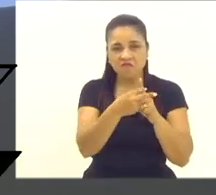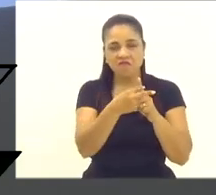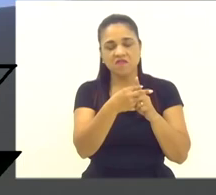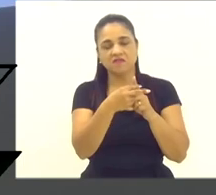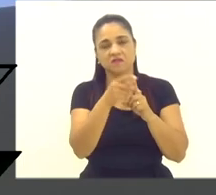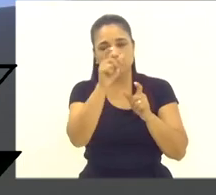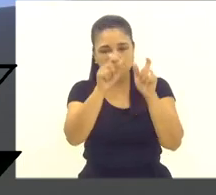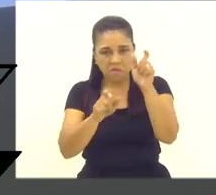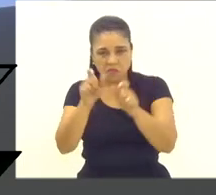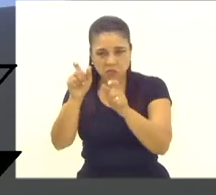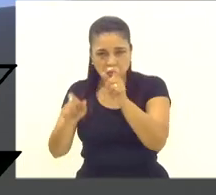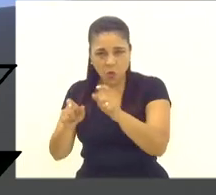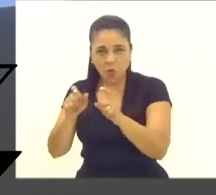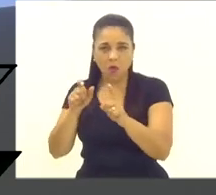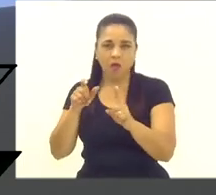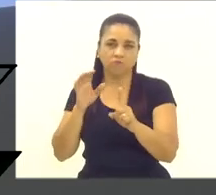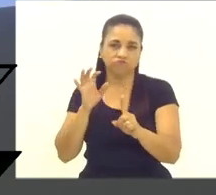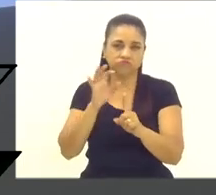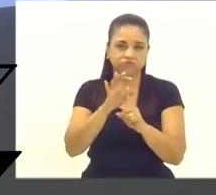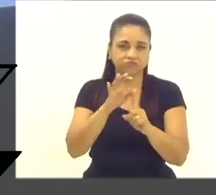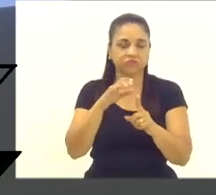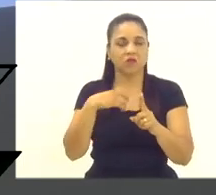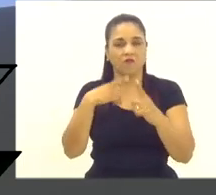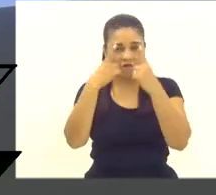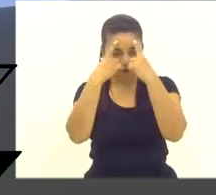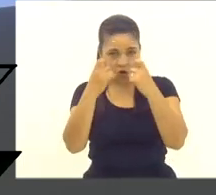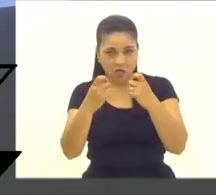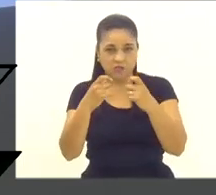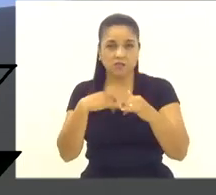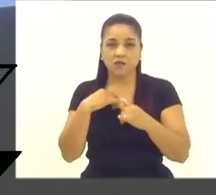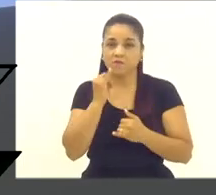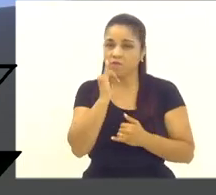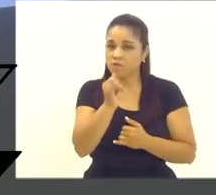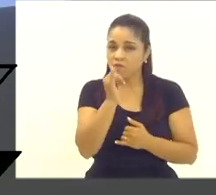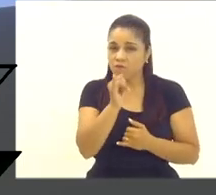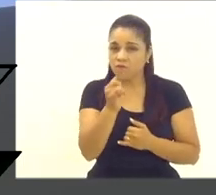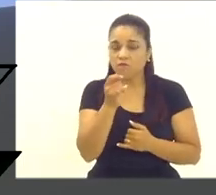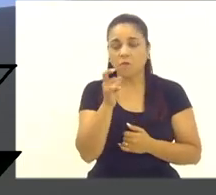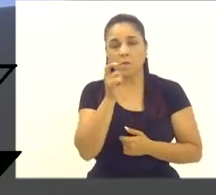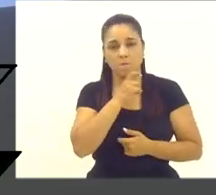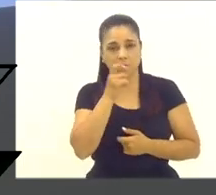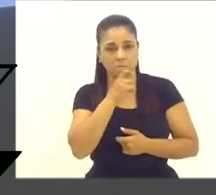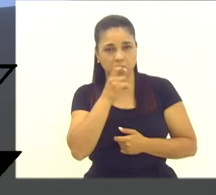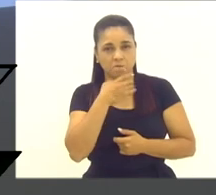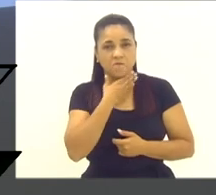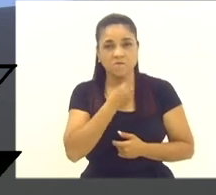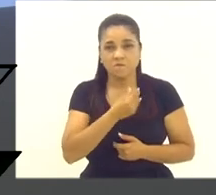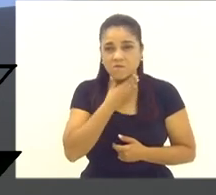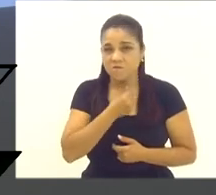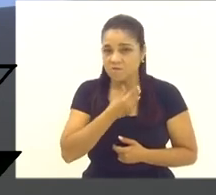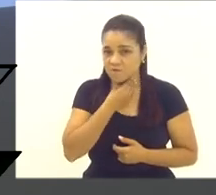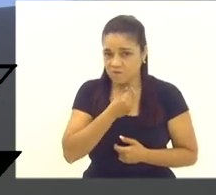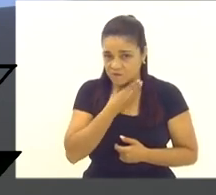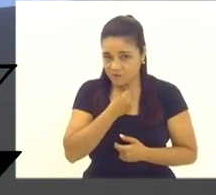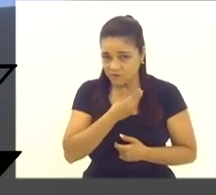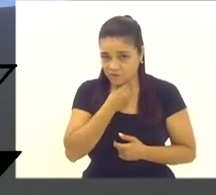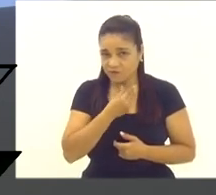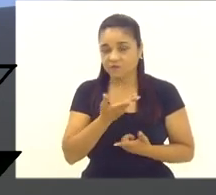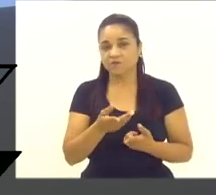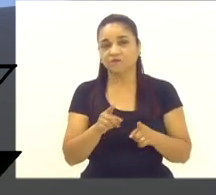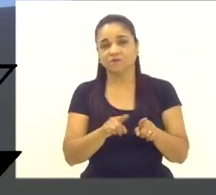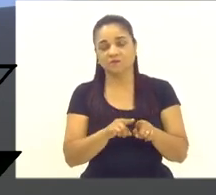da pessoa atacada é difusão de informação falsa tá a gente tá falando aqui de desinformação né como a